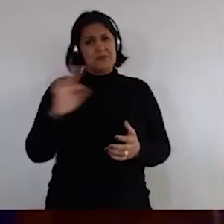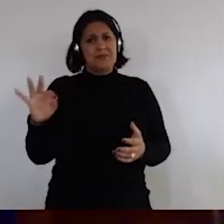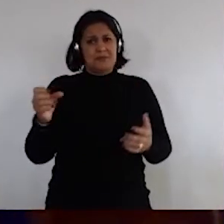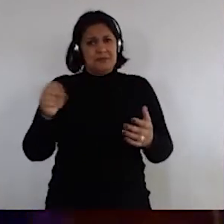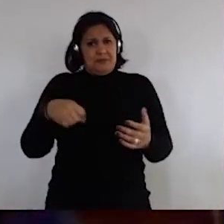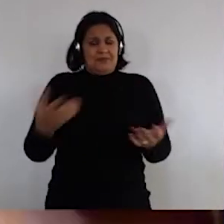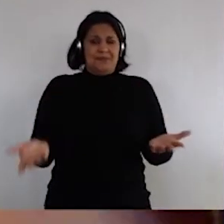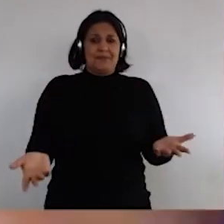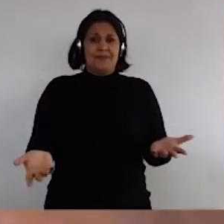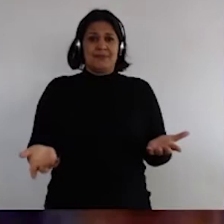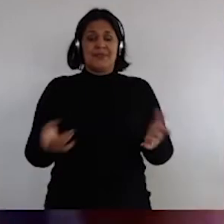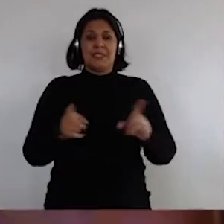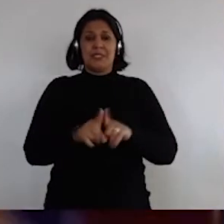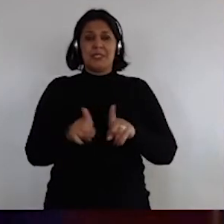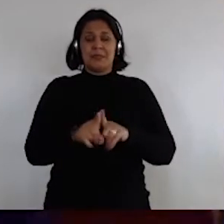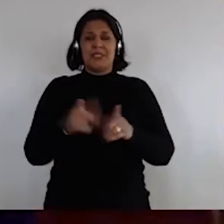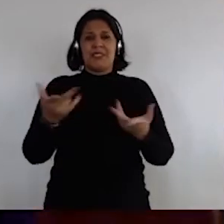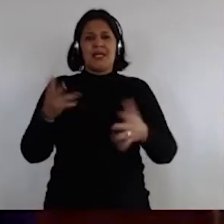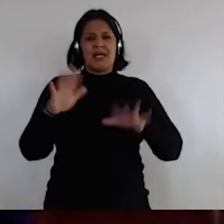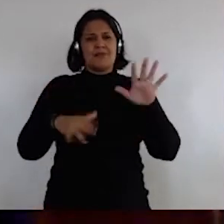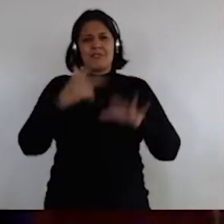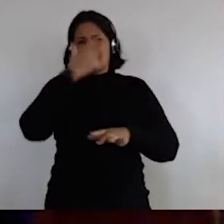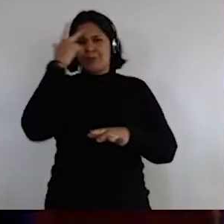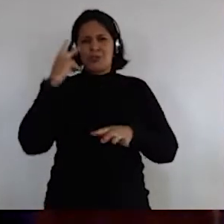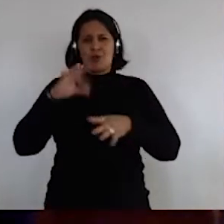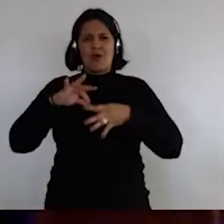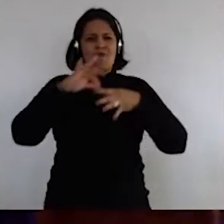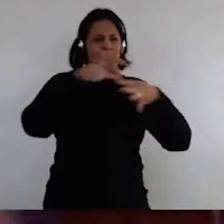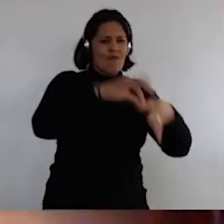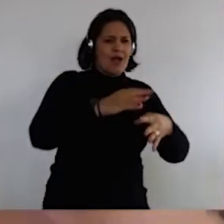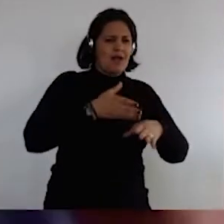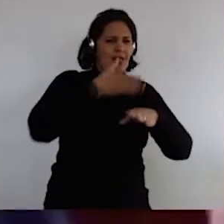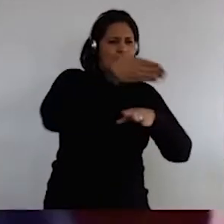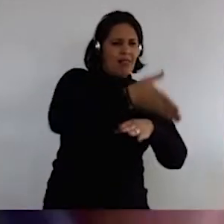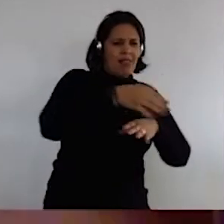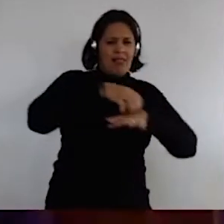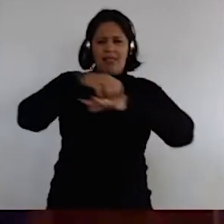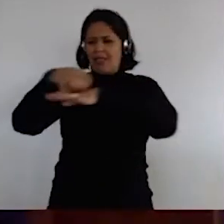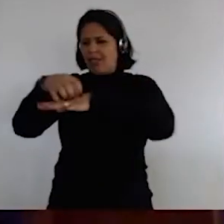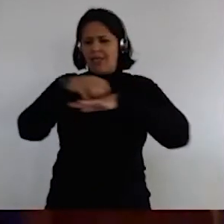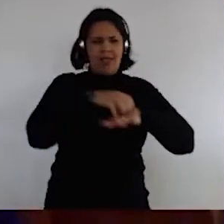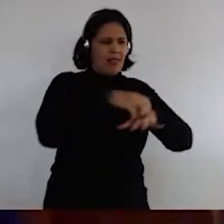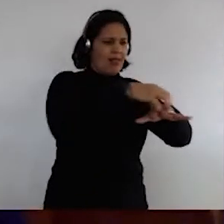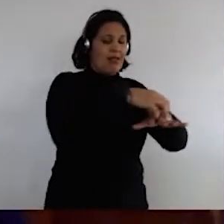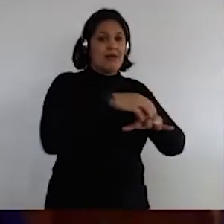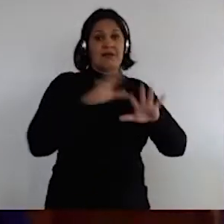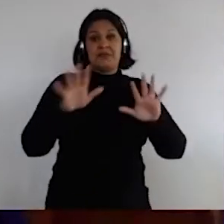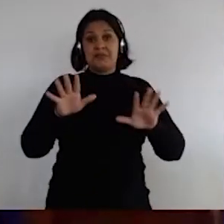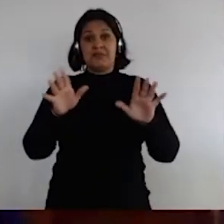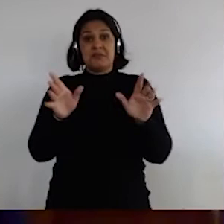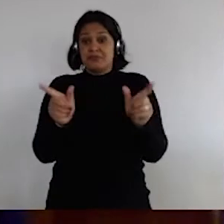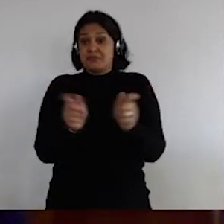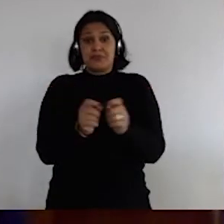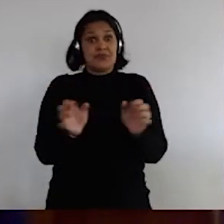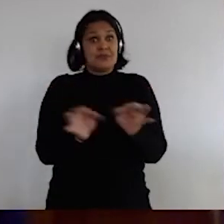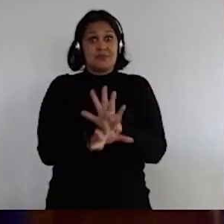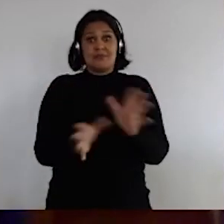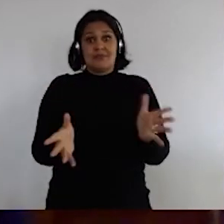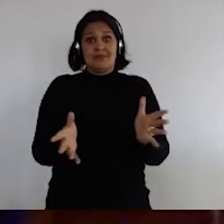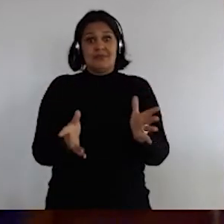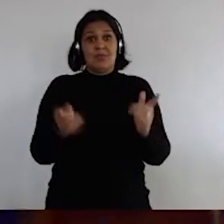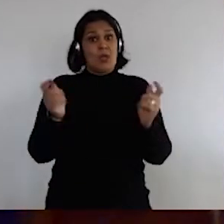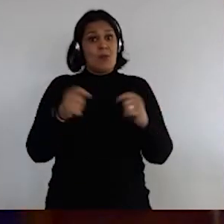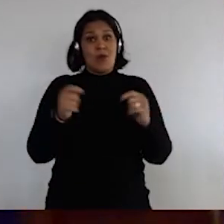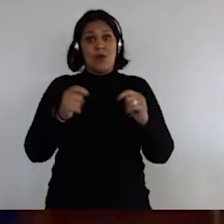contrário, o deslocamento das partes, o deslocamento dos profissionais, dos advogados, ele pode ser minimizado e a audiência de